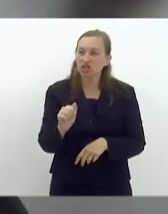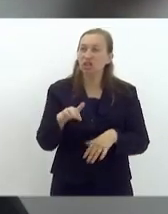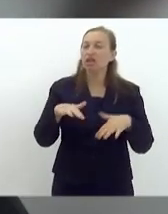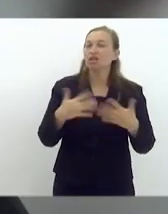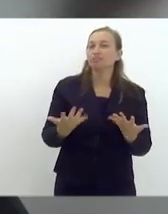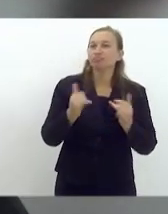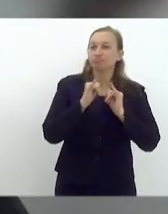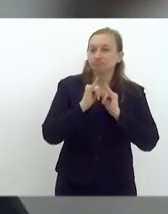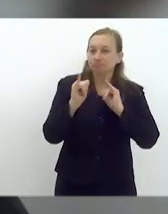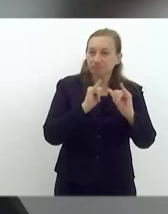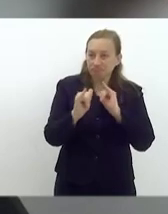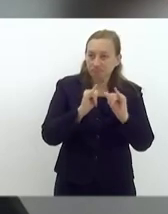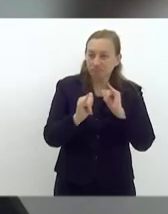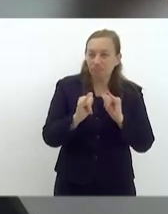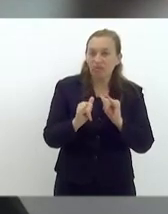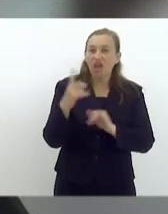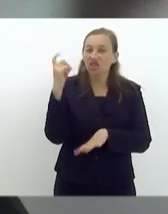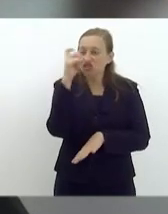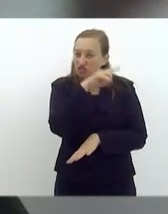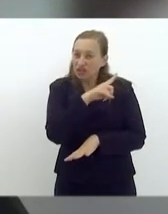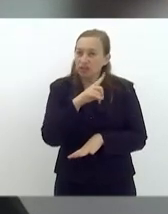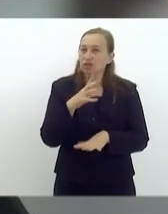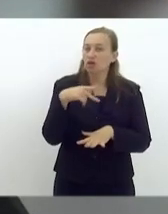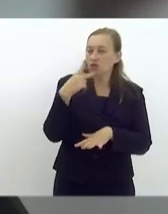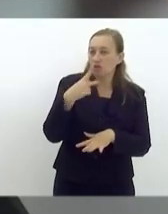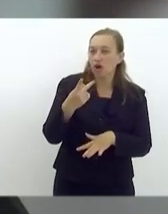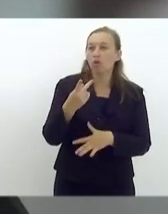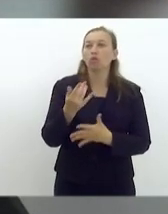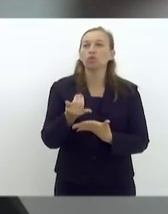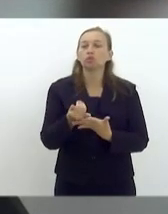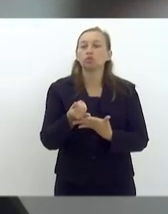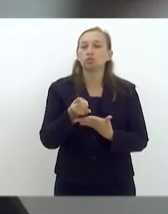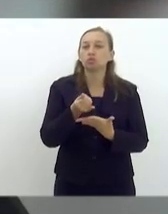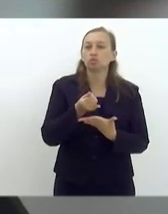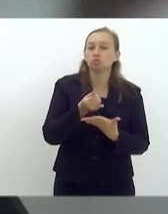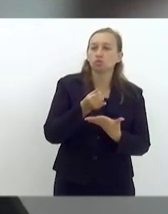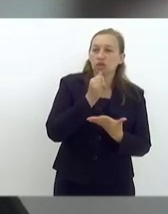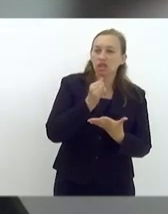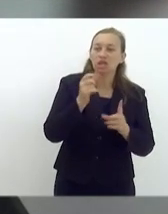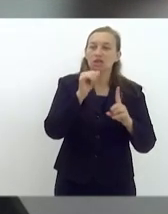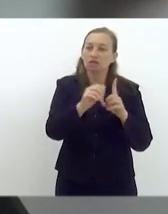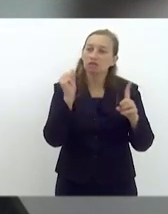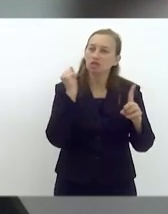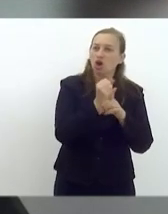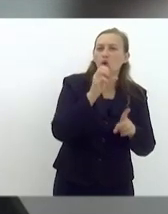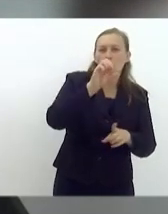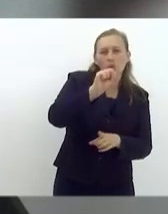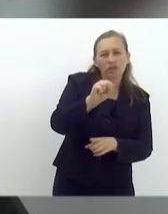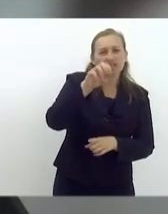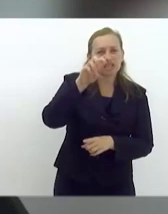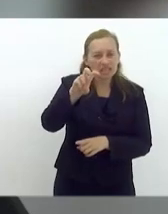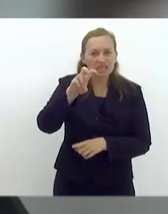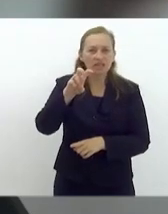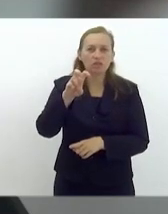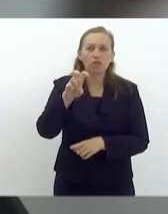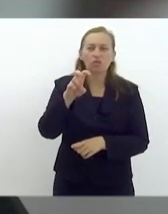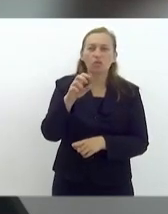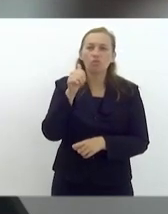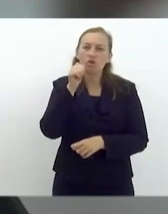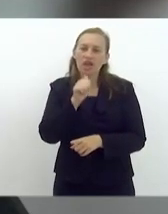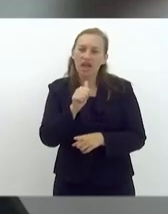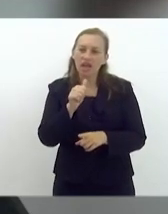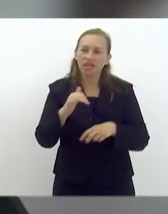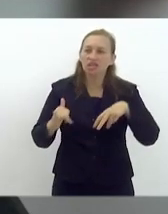é difícil mensurar E aí eu trago um exemplo dos feminicídios das 85 vítimas de feminicídios lá de